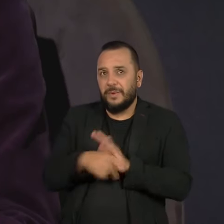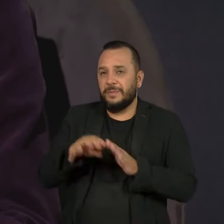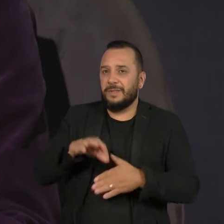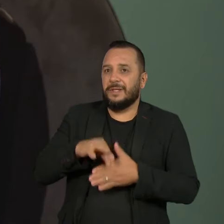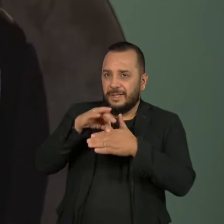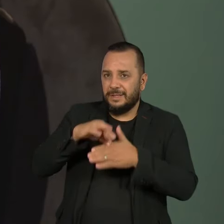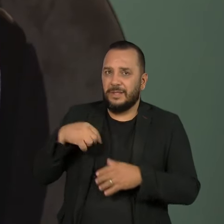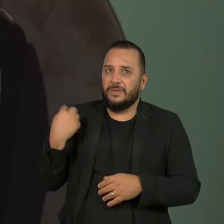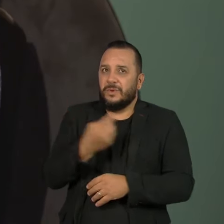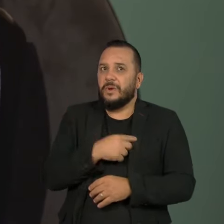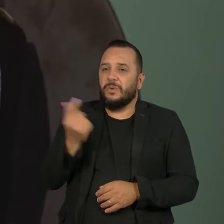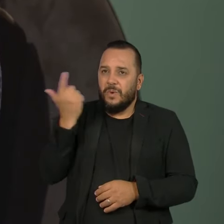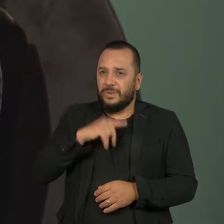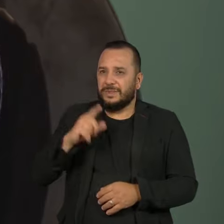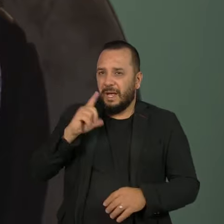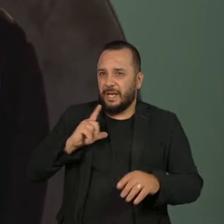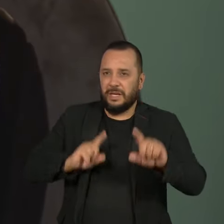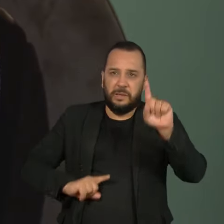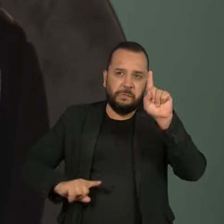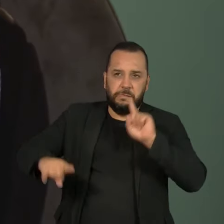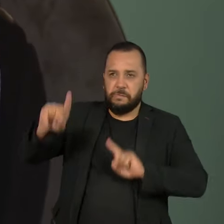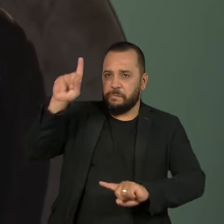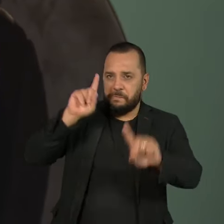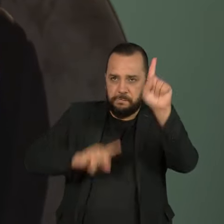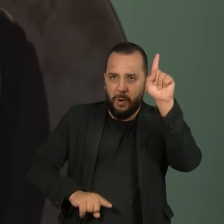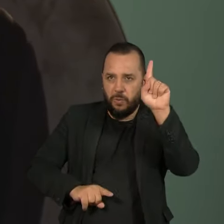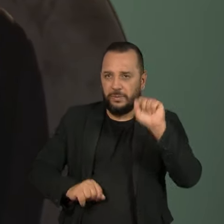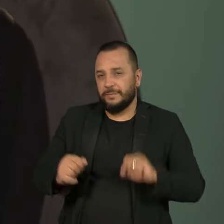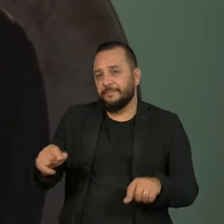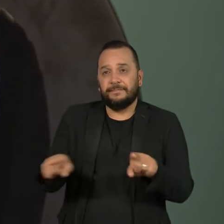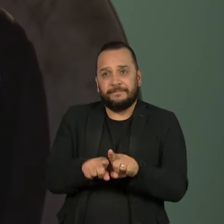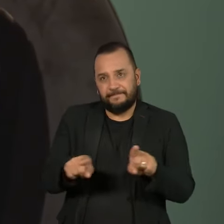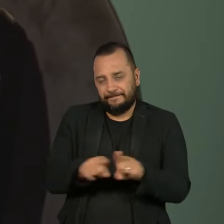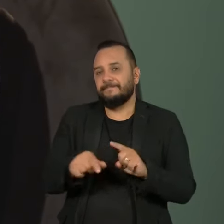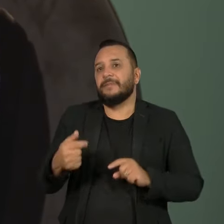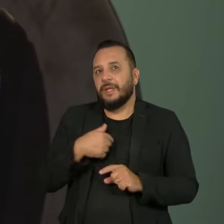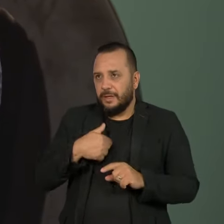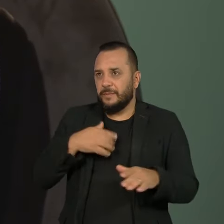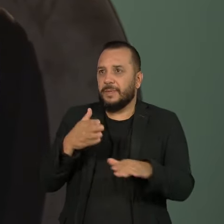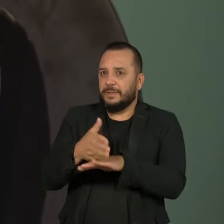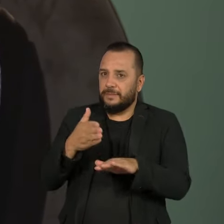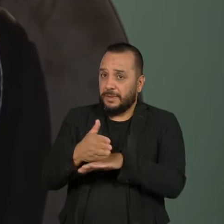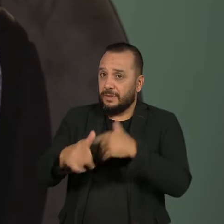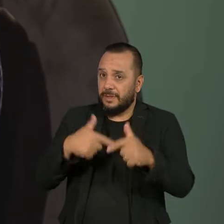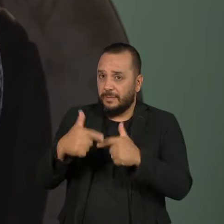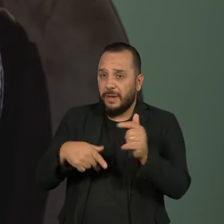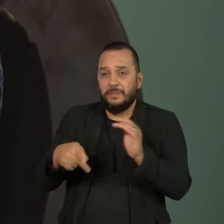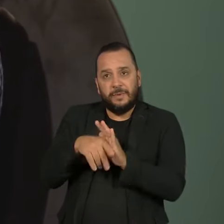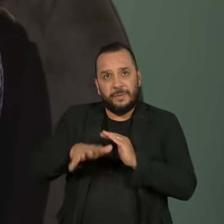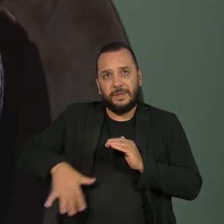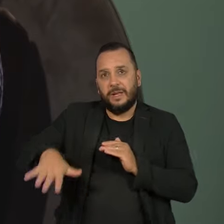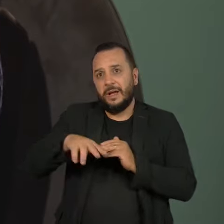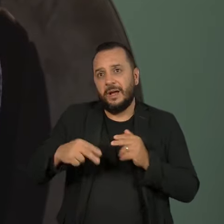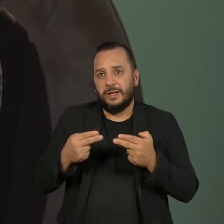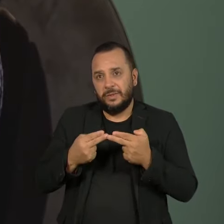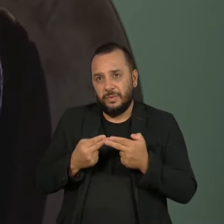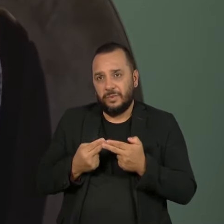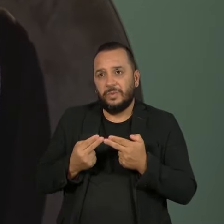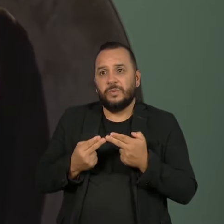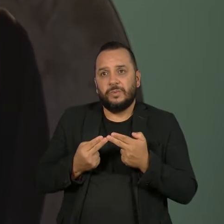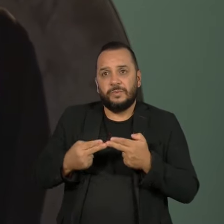também consegue alcançar. Então, eu venho também fazendo e participando de trabalhos dentro da área nuclear, porque é uma área